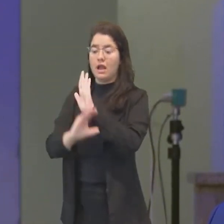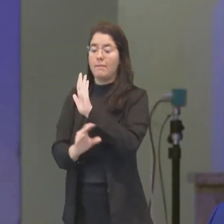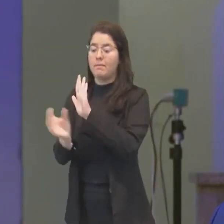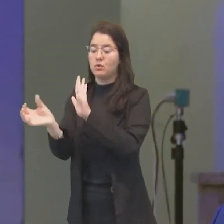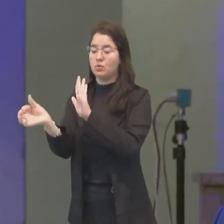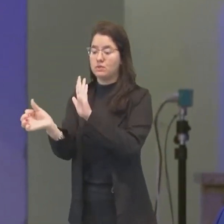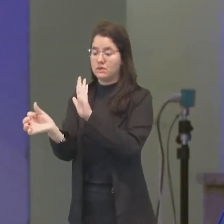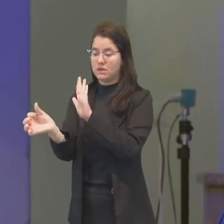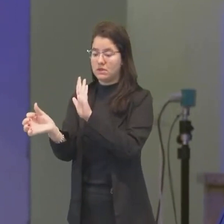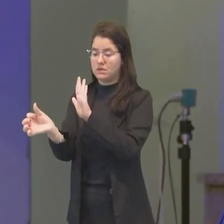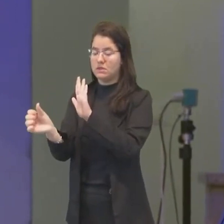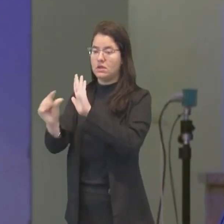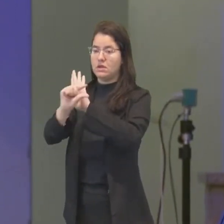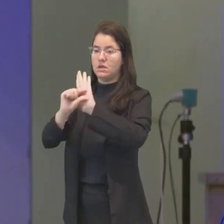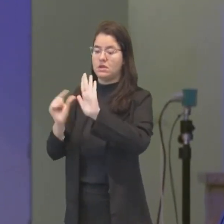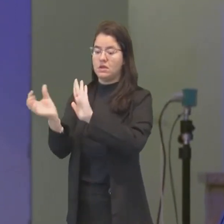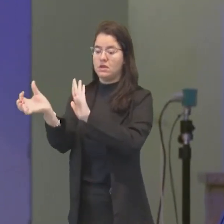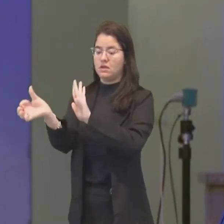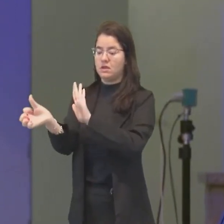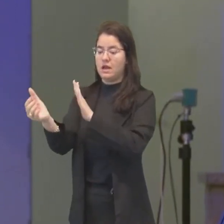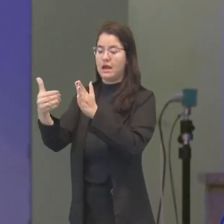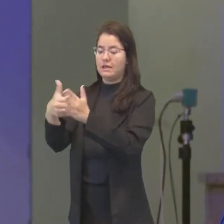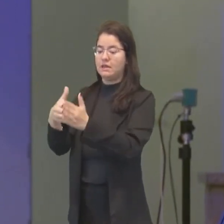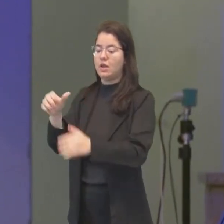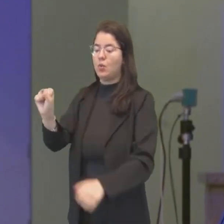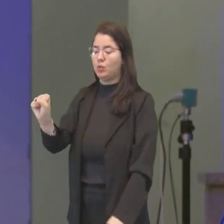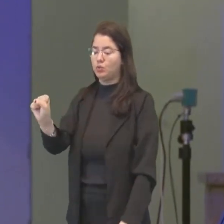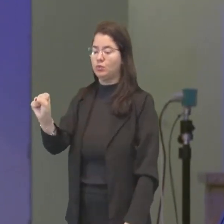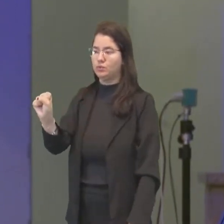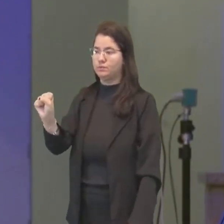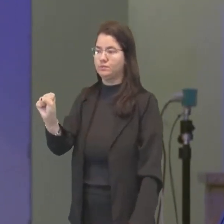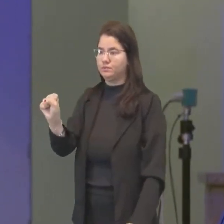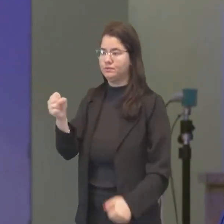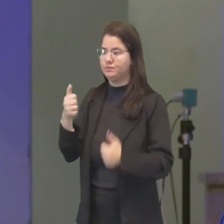6, os versos de 6 a 8.